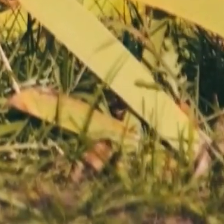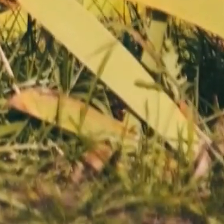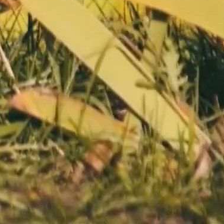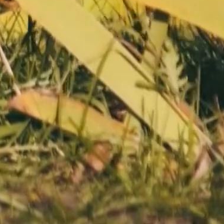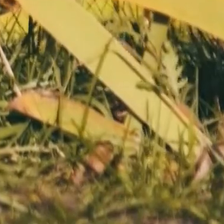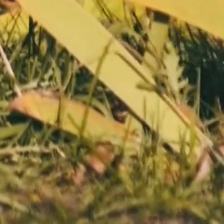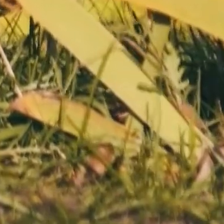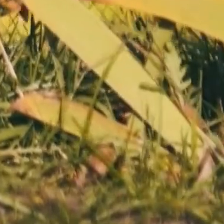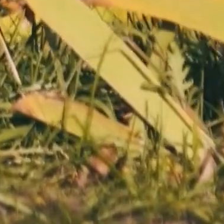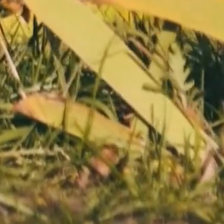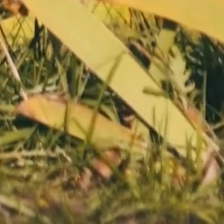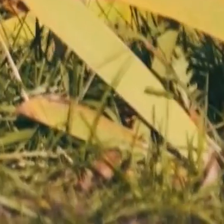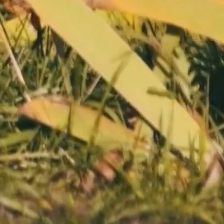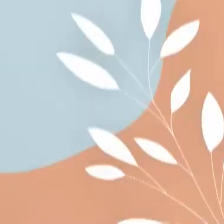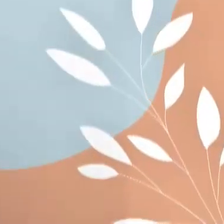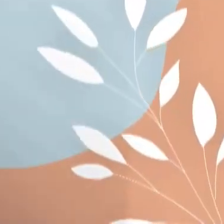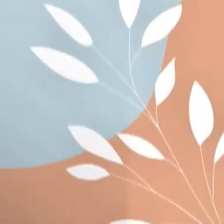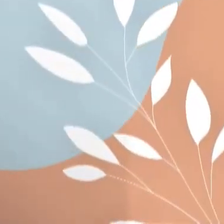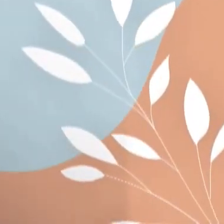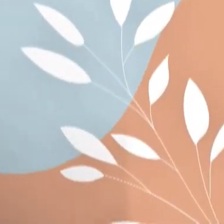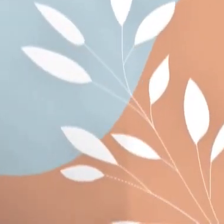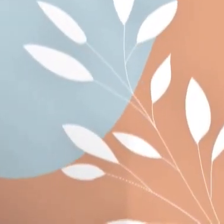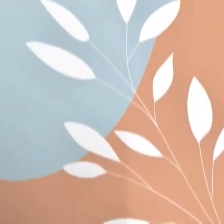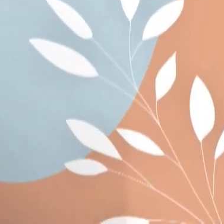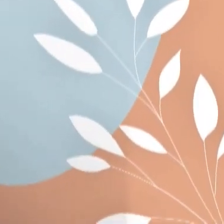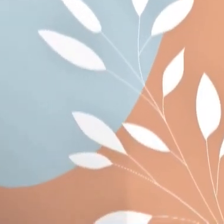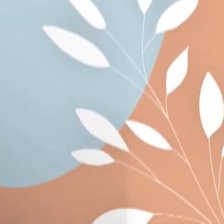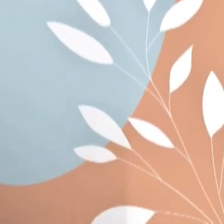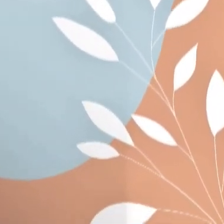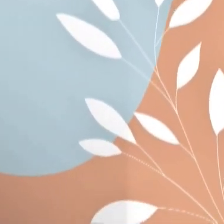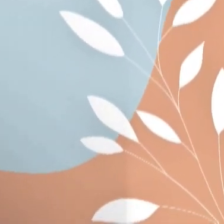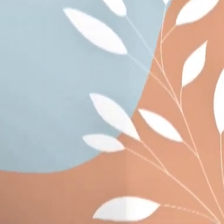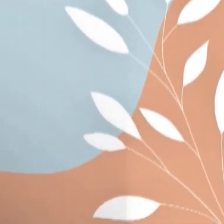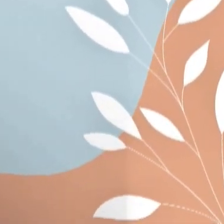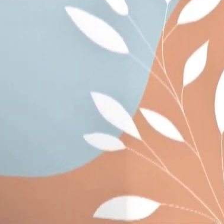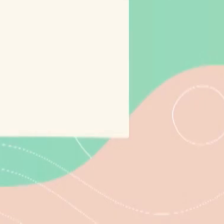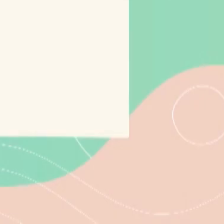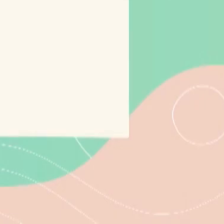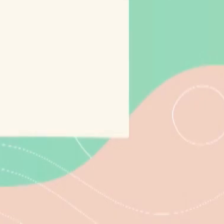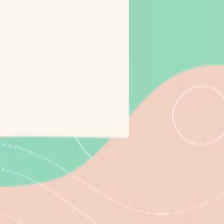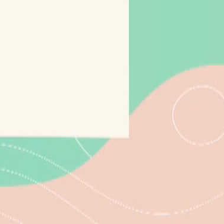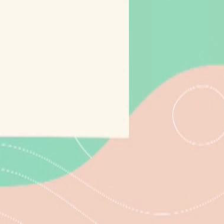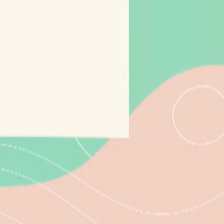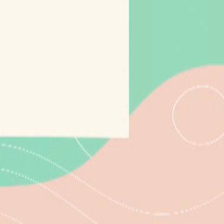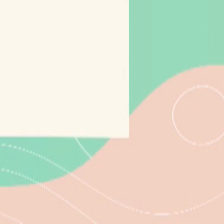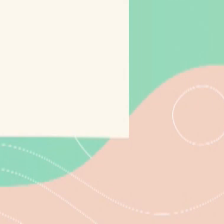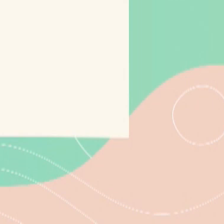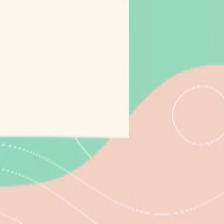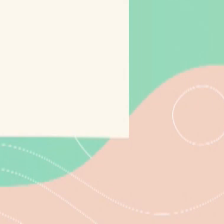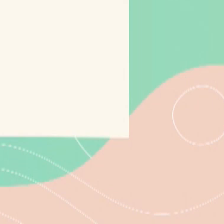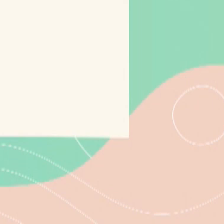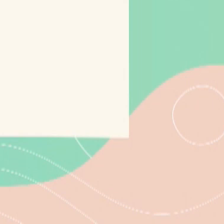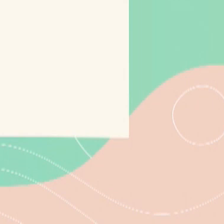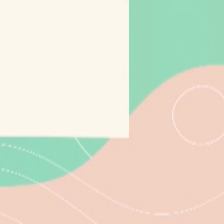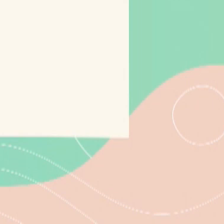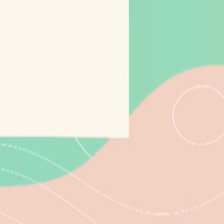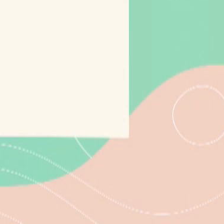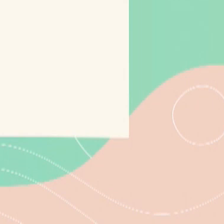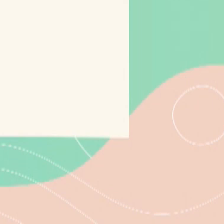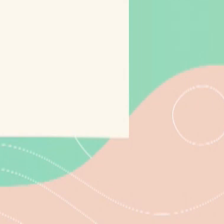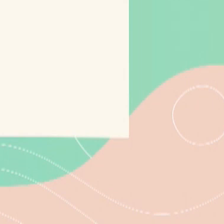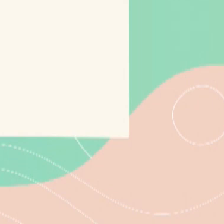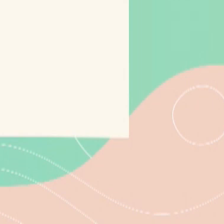Hora de falar de um tema que o Câmara Notícia traz toda semana aqui, a adoção responsável. Adotar um